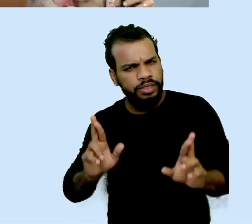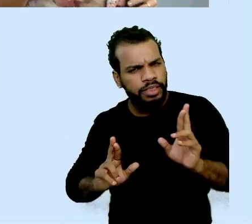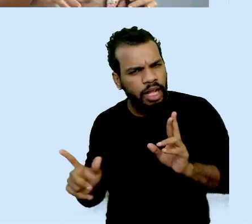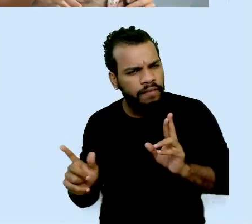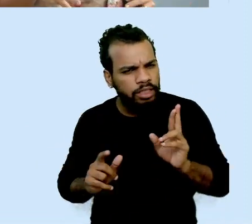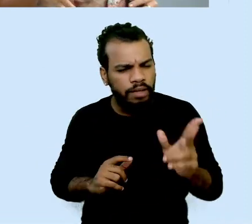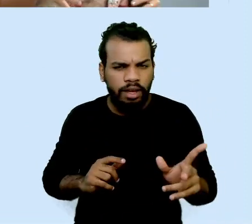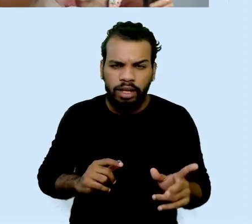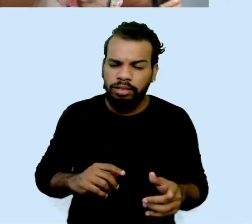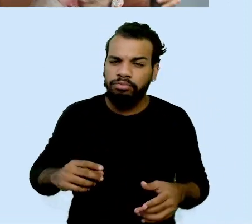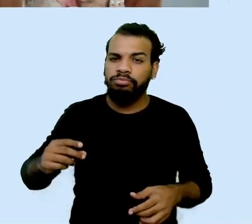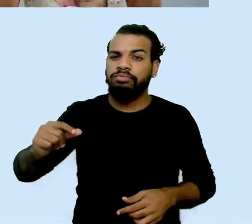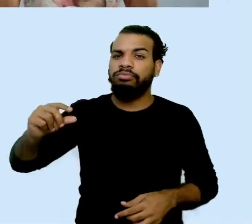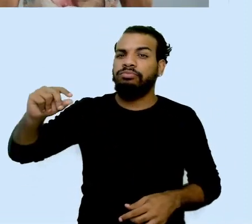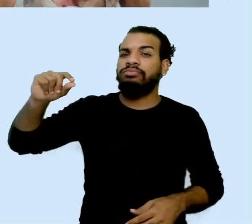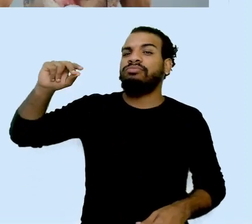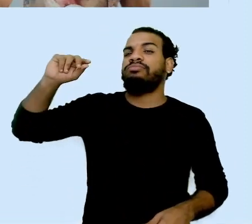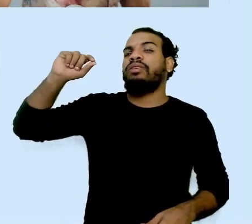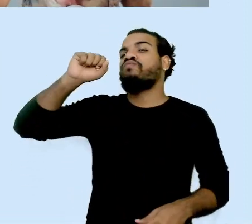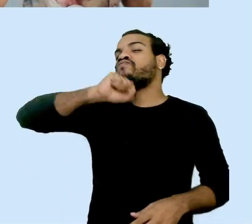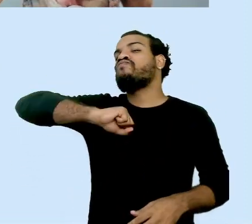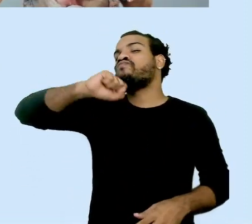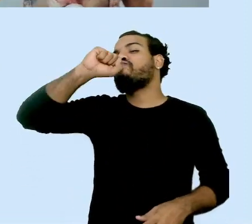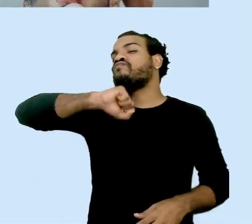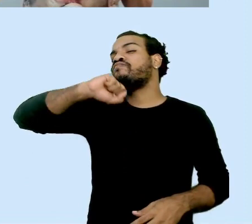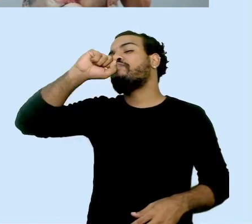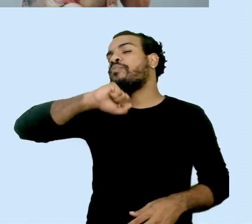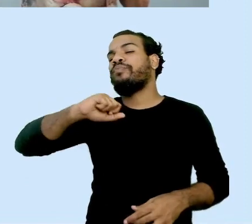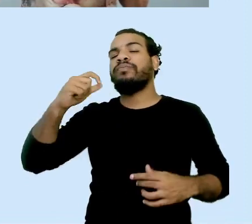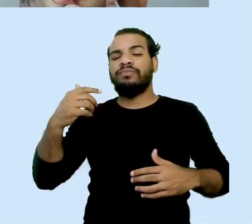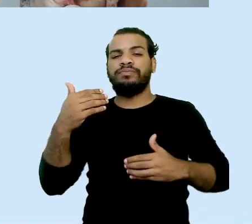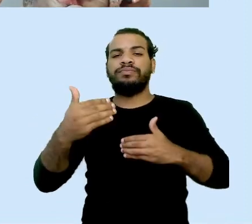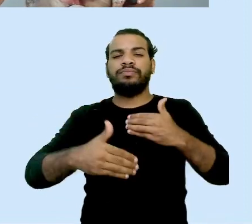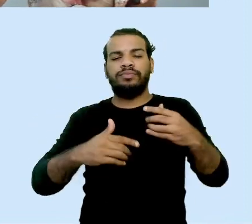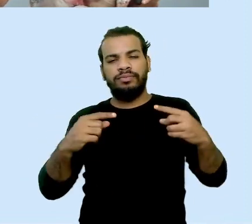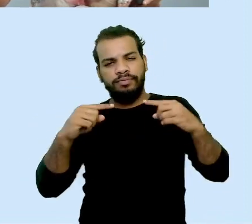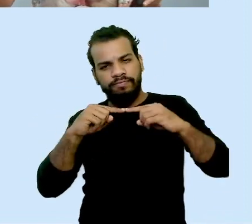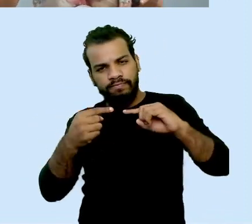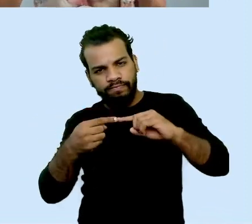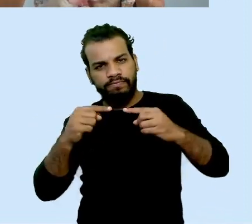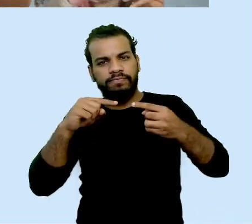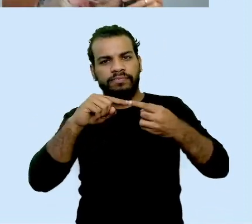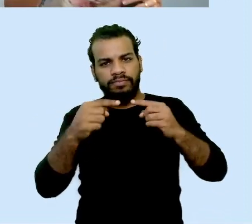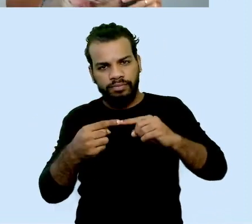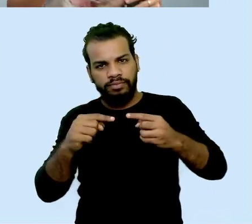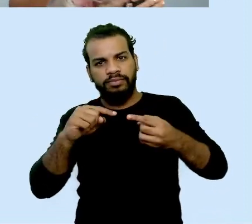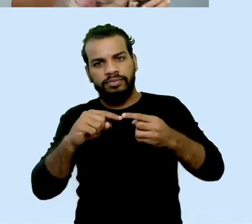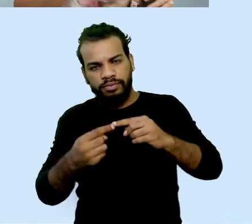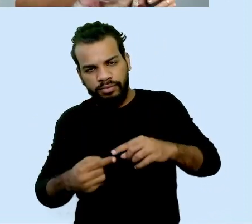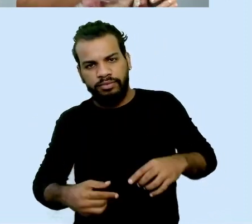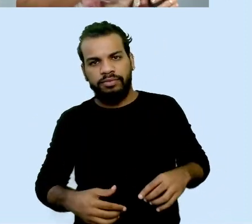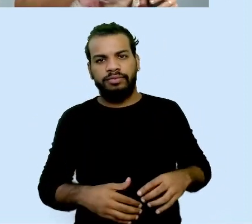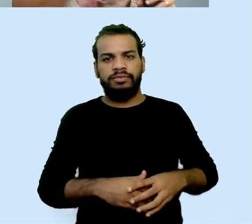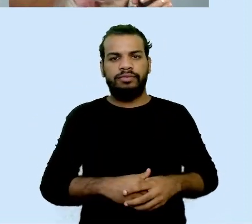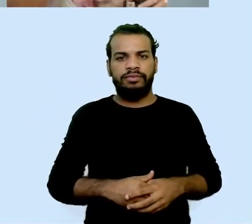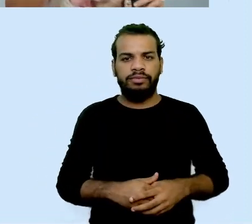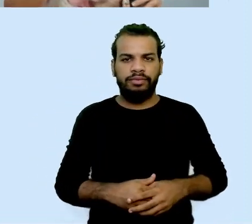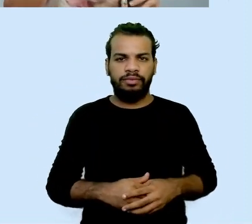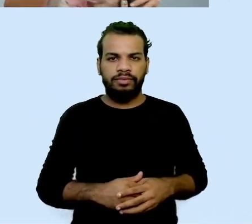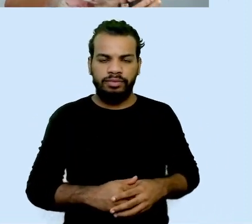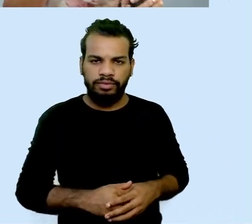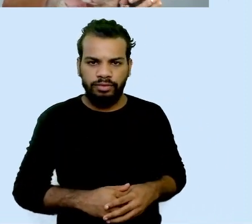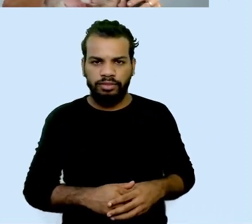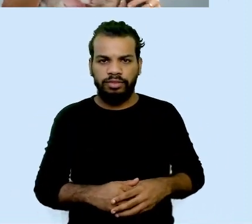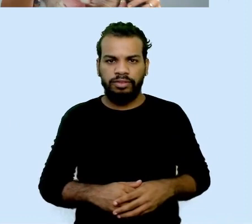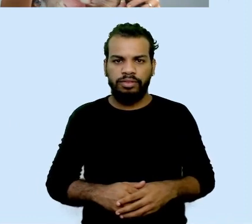elementos rudimentares que fizeram com que o homem começasse a combinar um com o outro. E assim também no teatro,